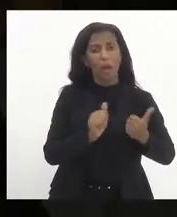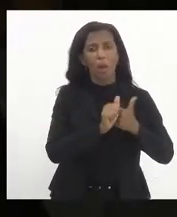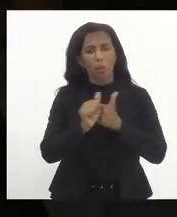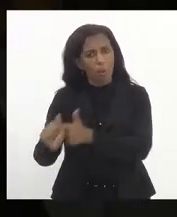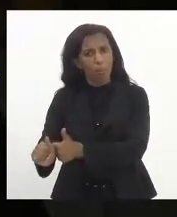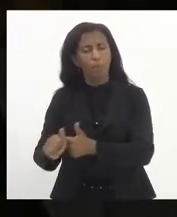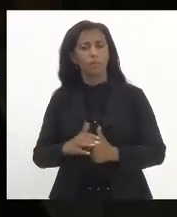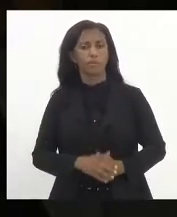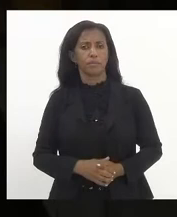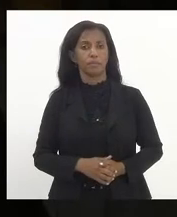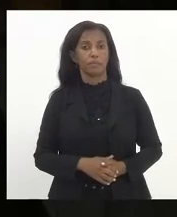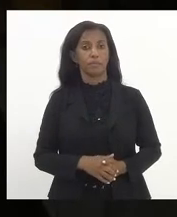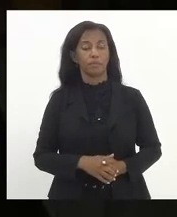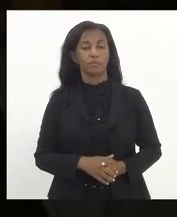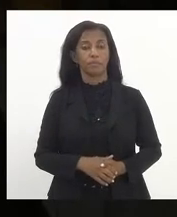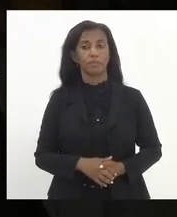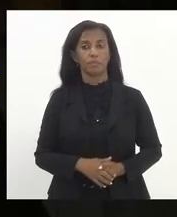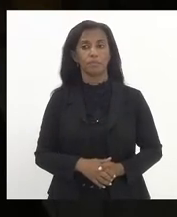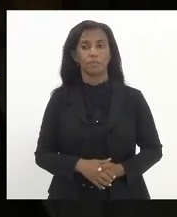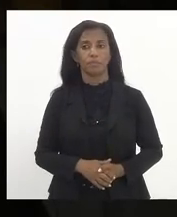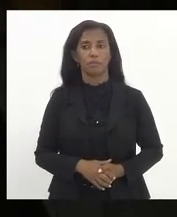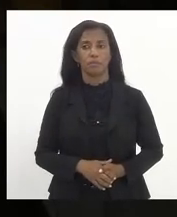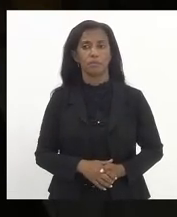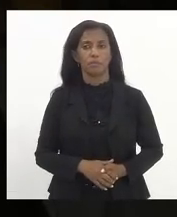acompanhá-las. E